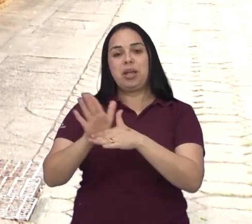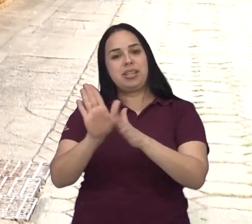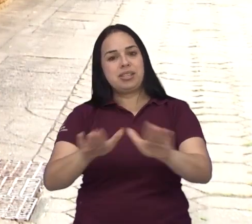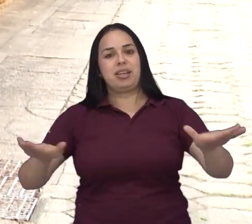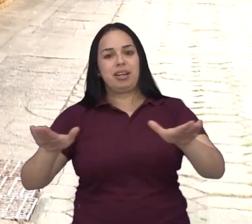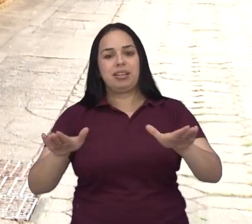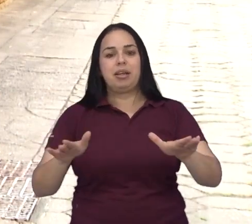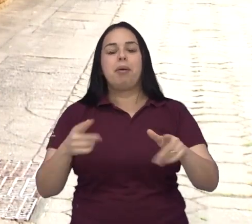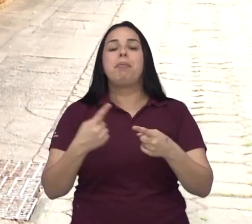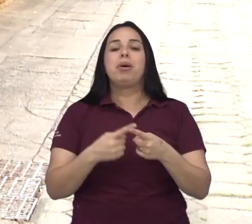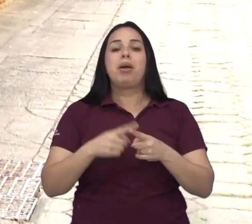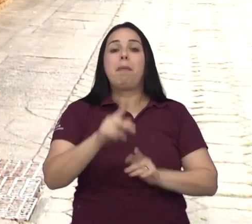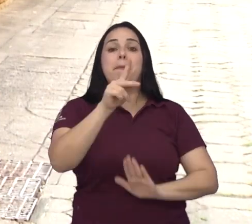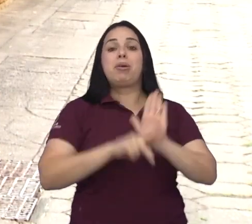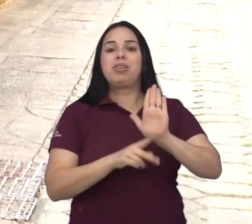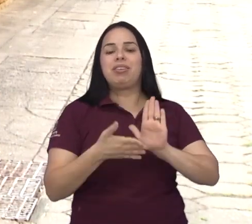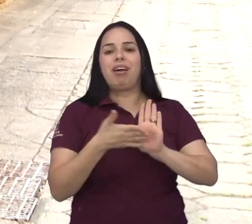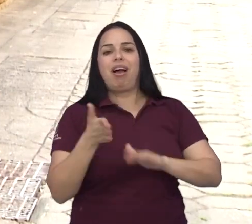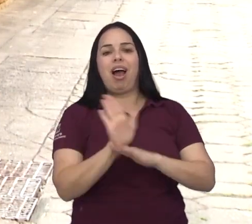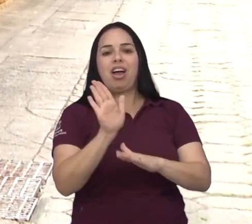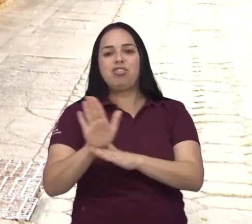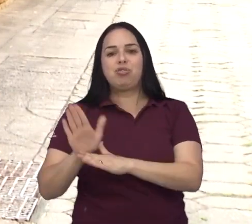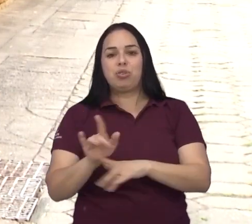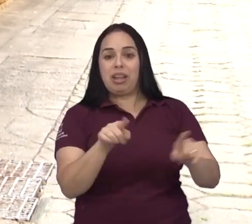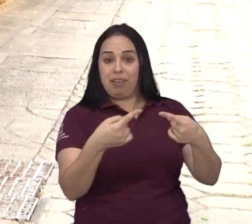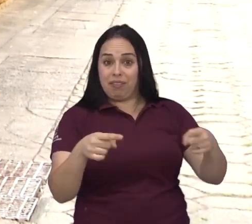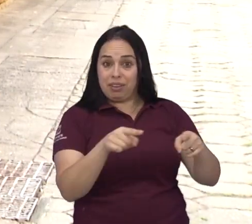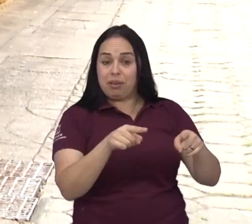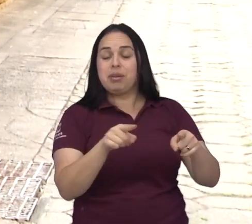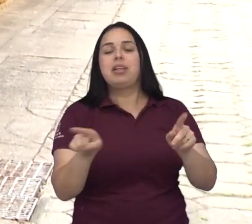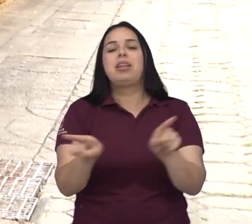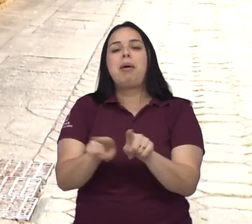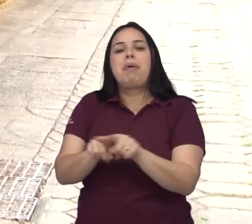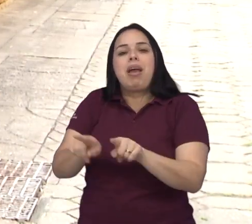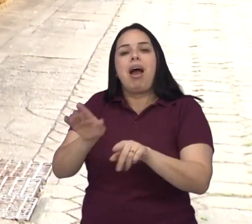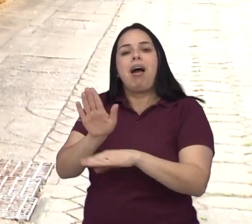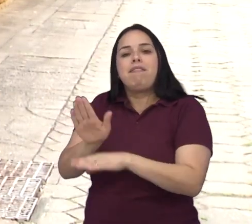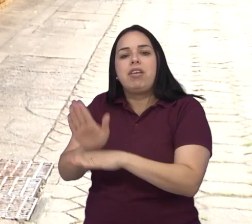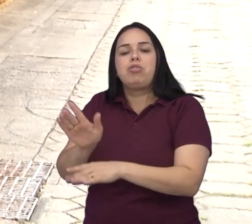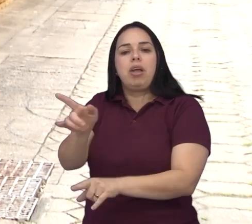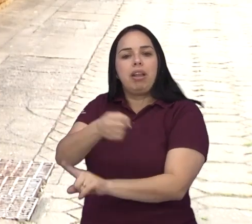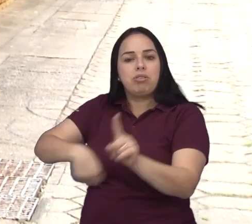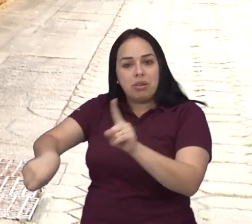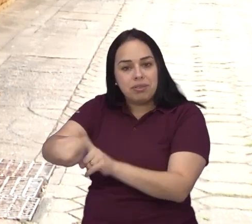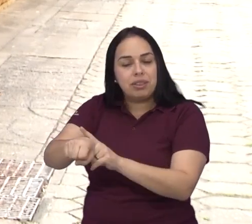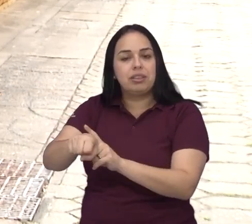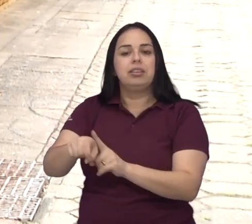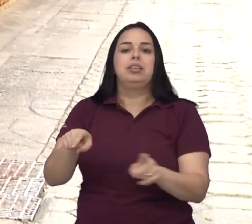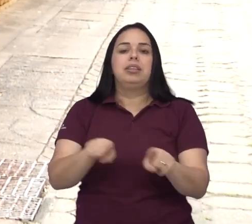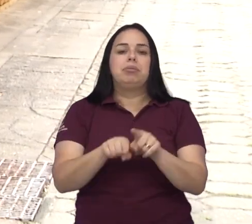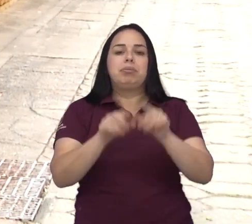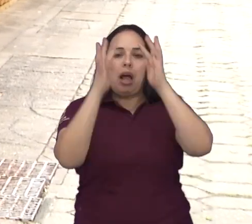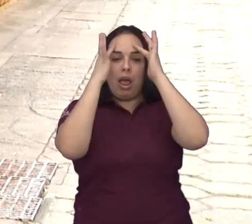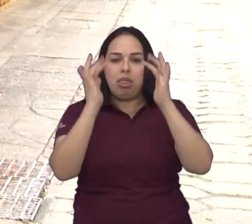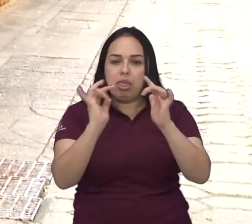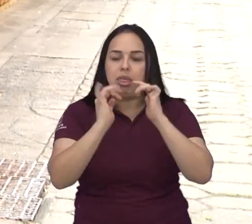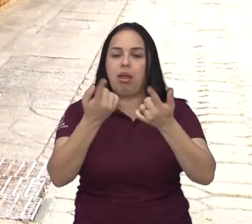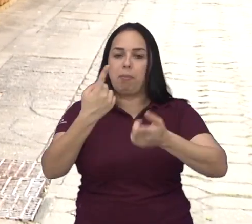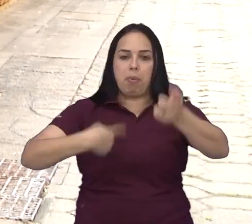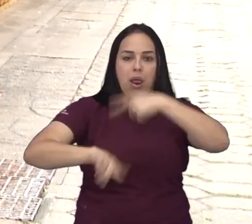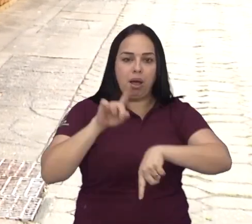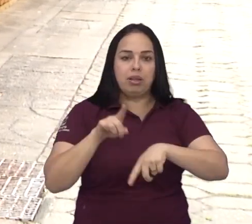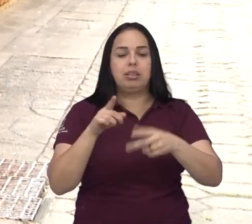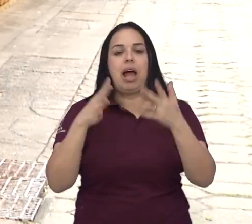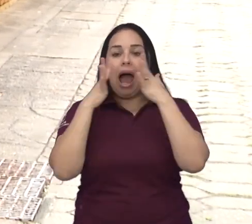vida dessas crianças também, porque o guri, além de contribuir na vida musical, também contribui na vida social, também desenvolve muito bem a